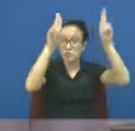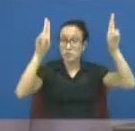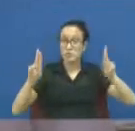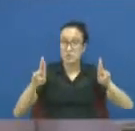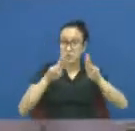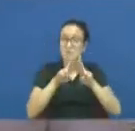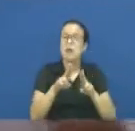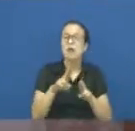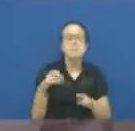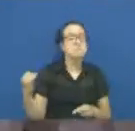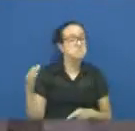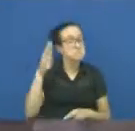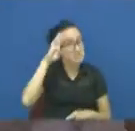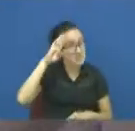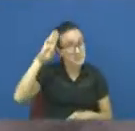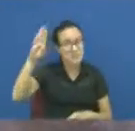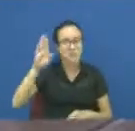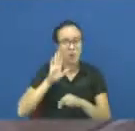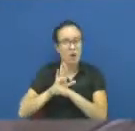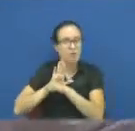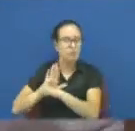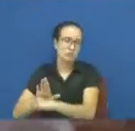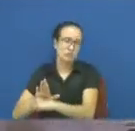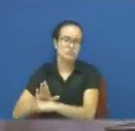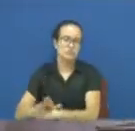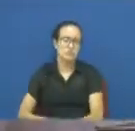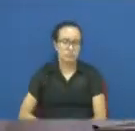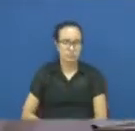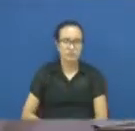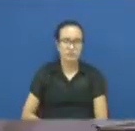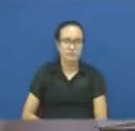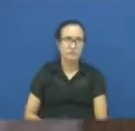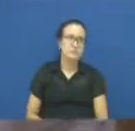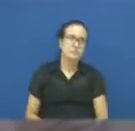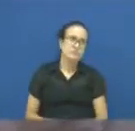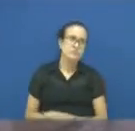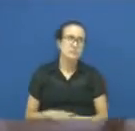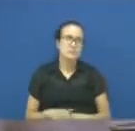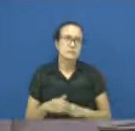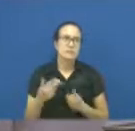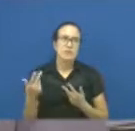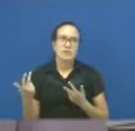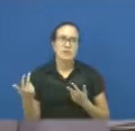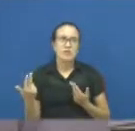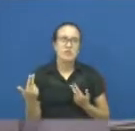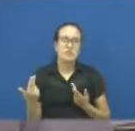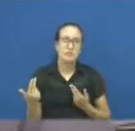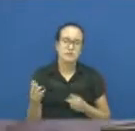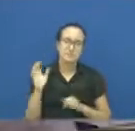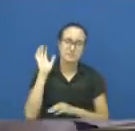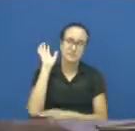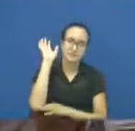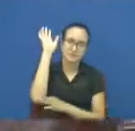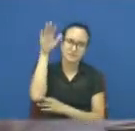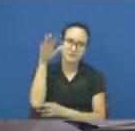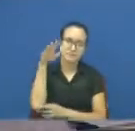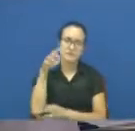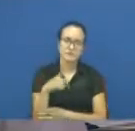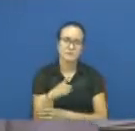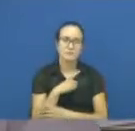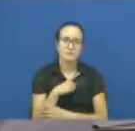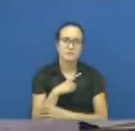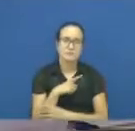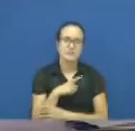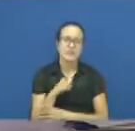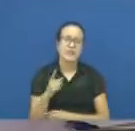da Orquestra Sinfônica. Da mesma forma, é essa questão do basquete. Ele tem que ir até a